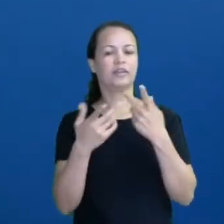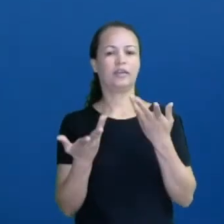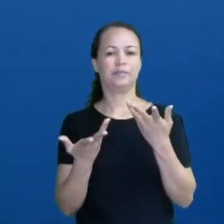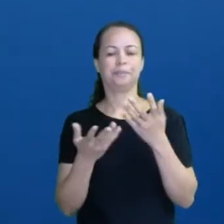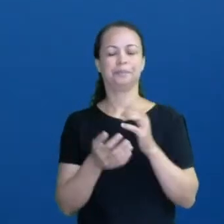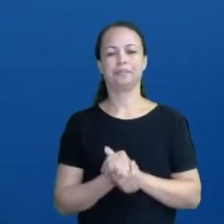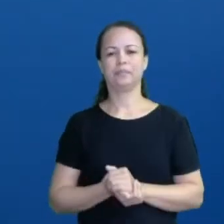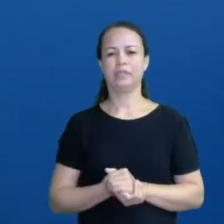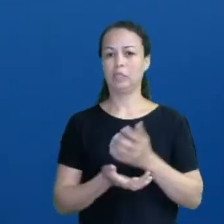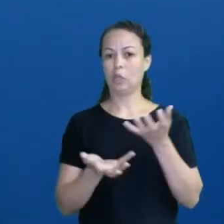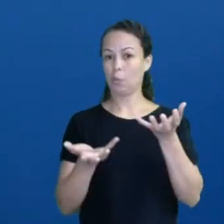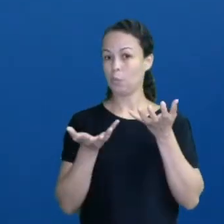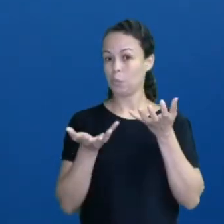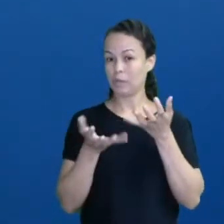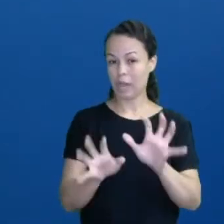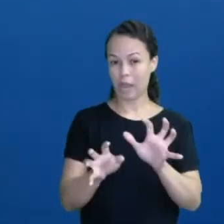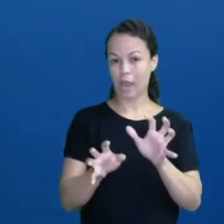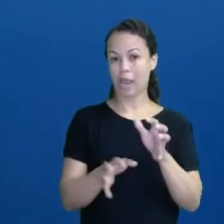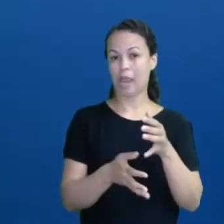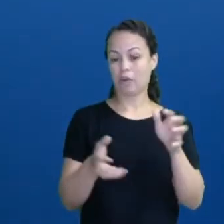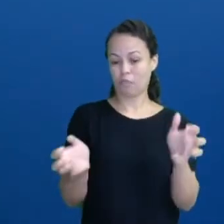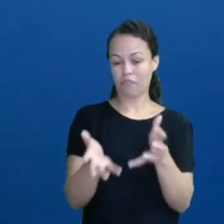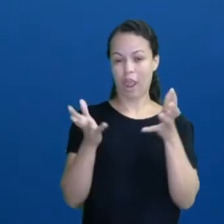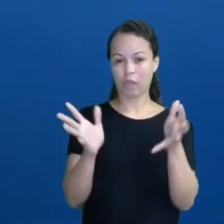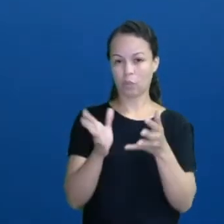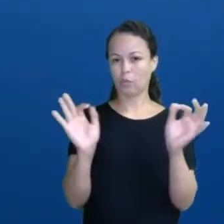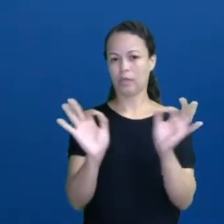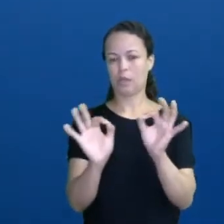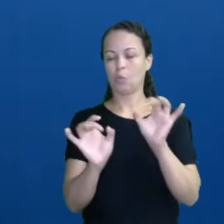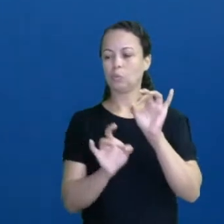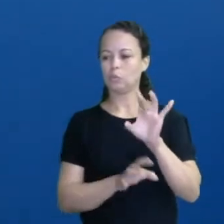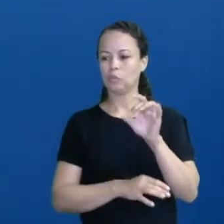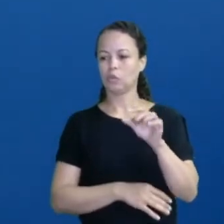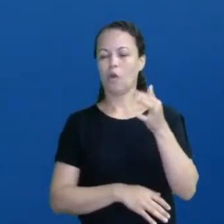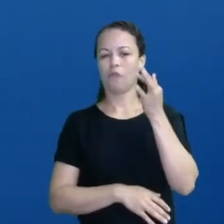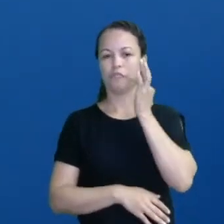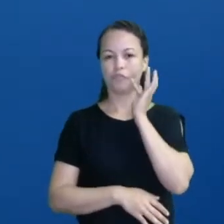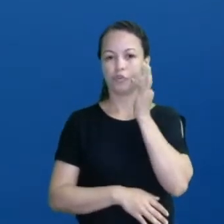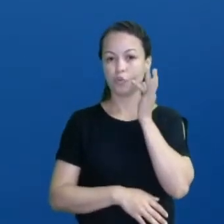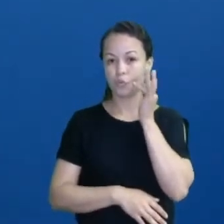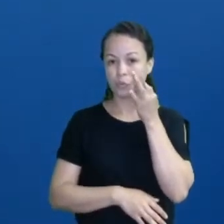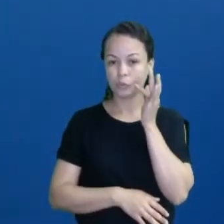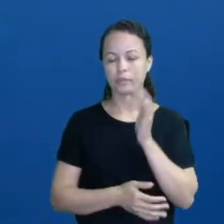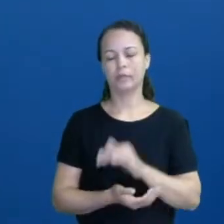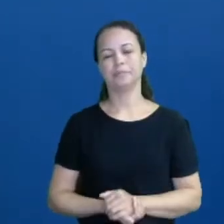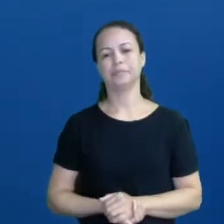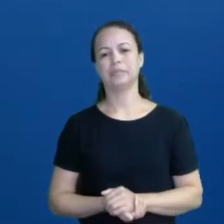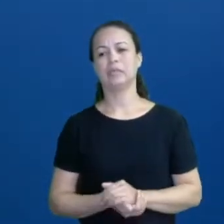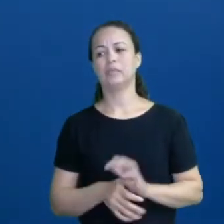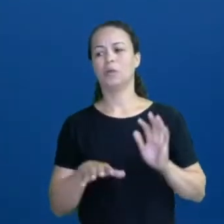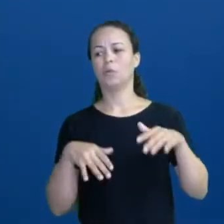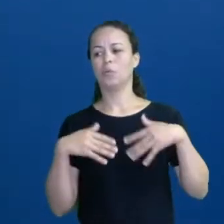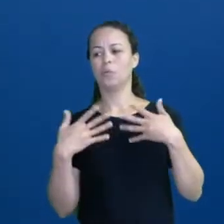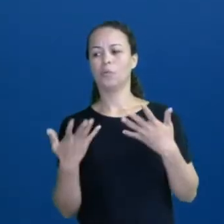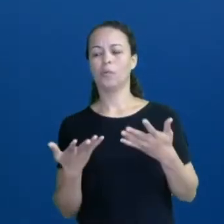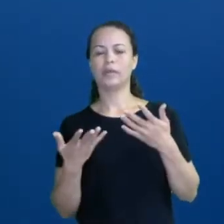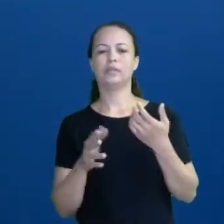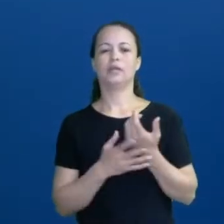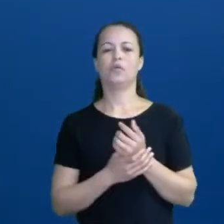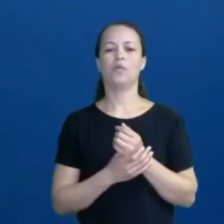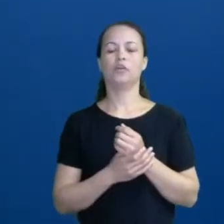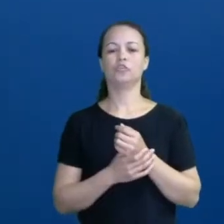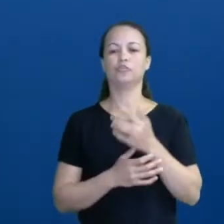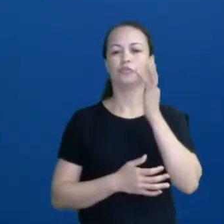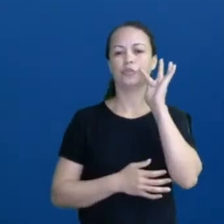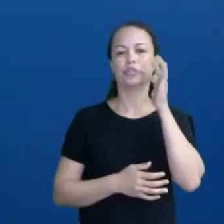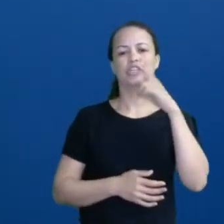Eu não quero as verduras, eu quero as frutas. Vamos primeiro ver quais são as frutas que tem aqui na quitanda da Mara.